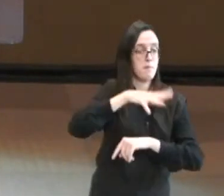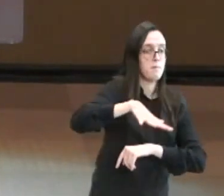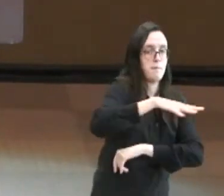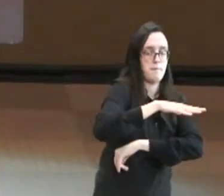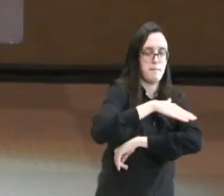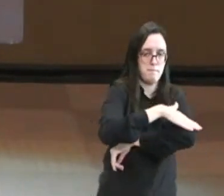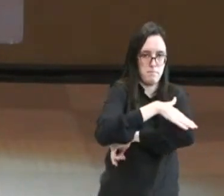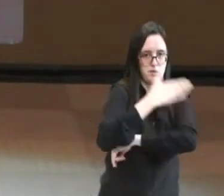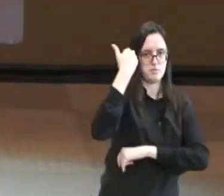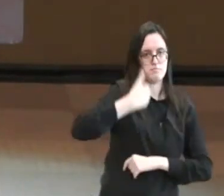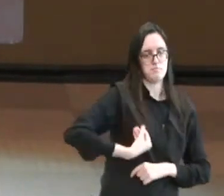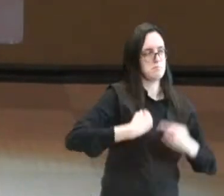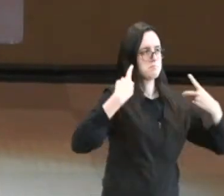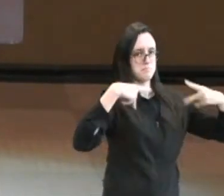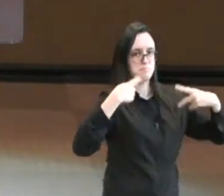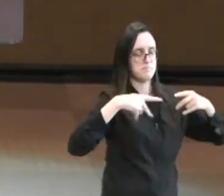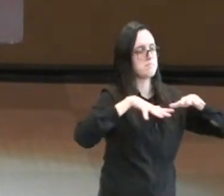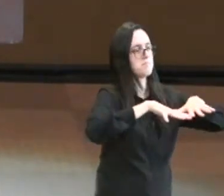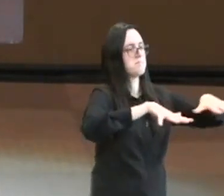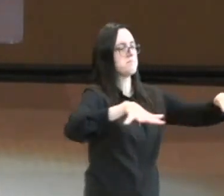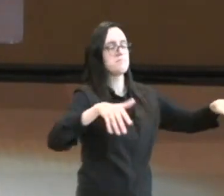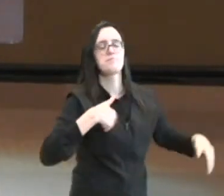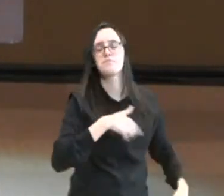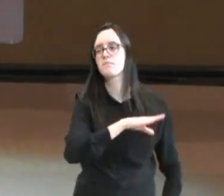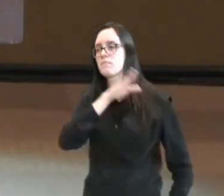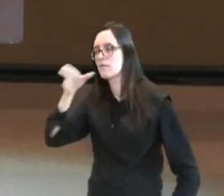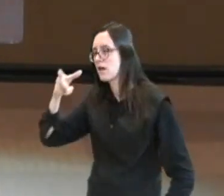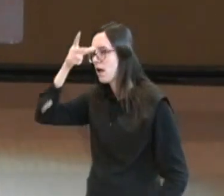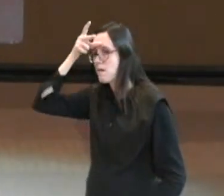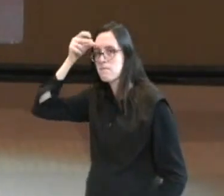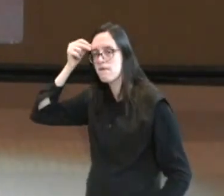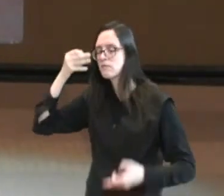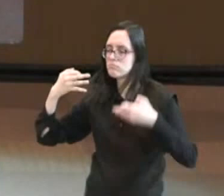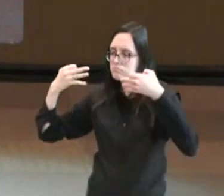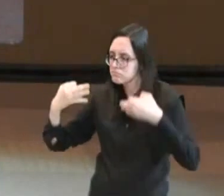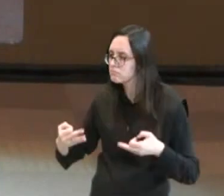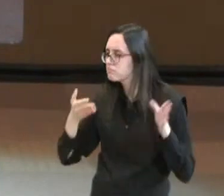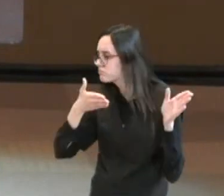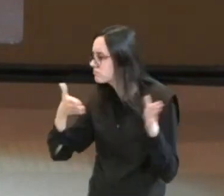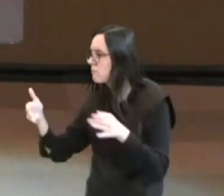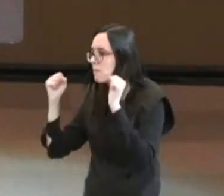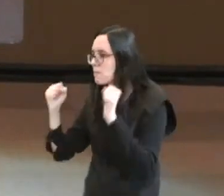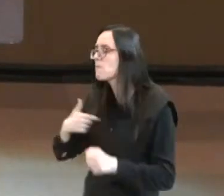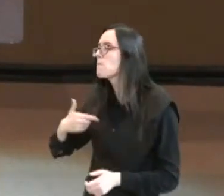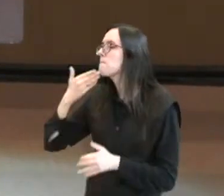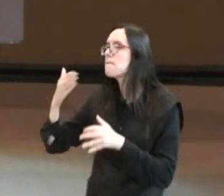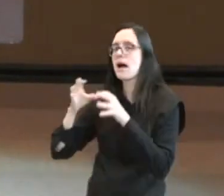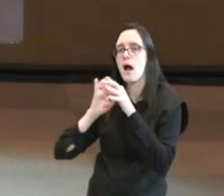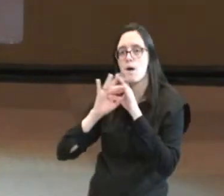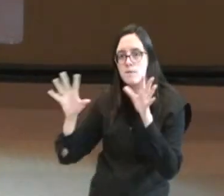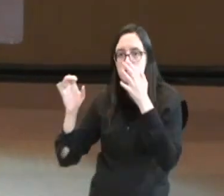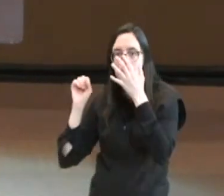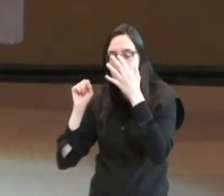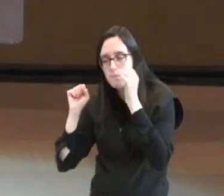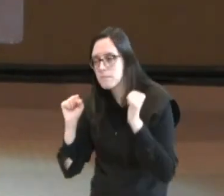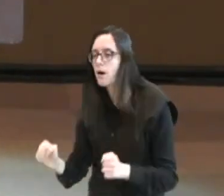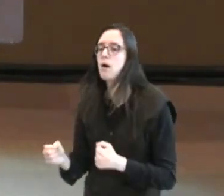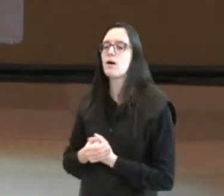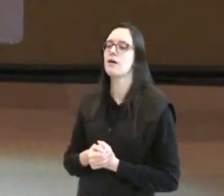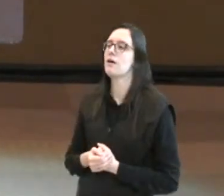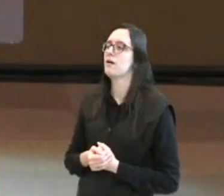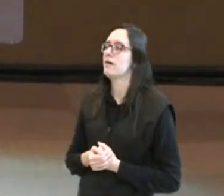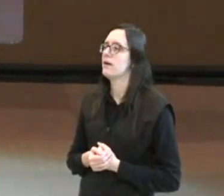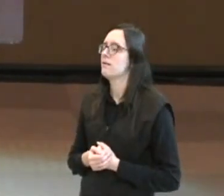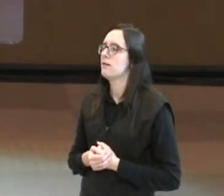eu pastoreava. E fui na prefeitura, fiz todos os trâmites legais, pedi permissão,